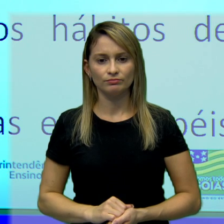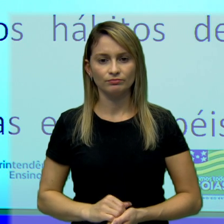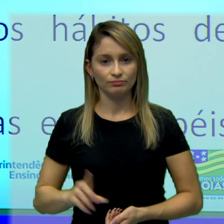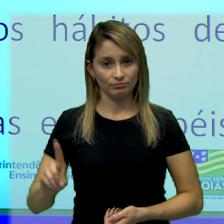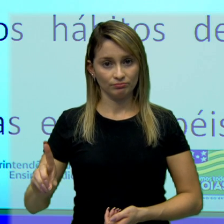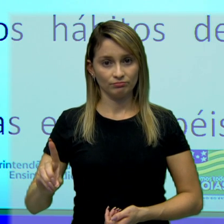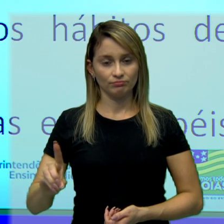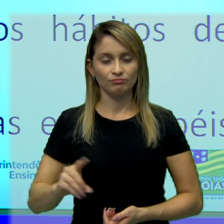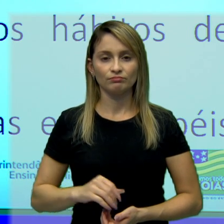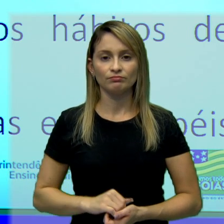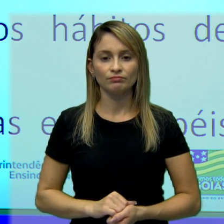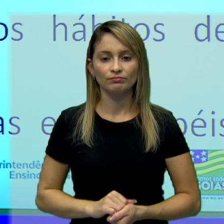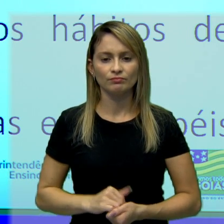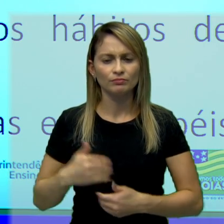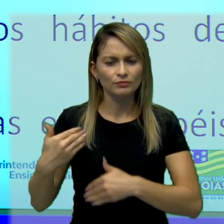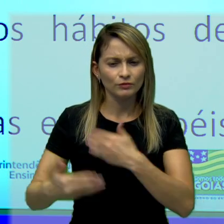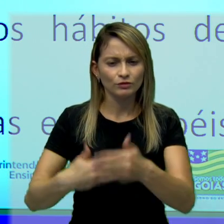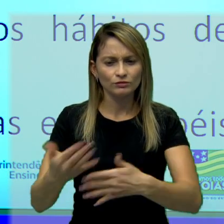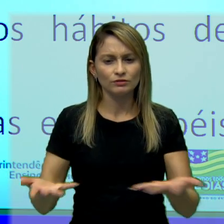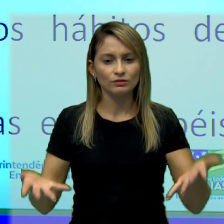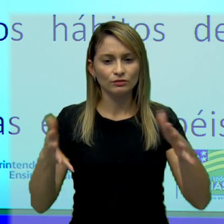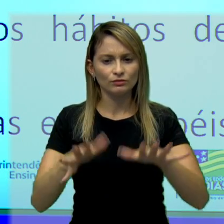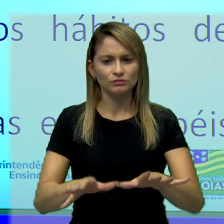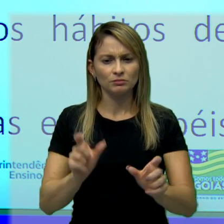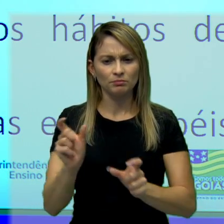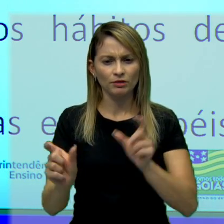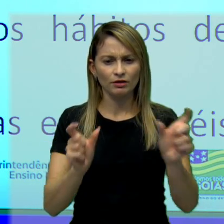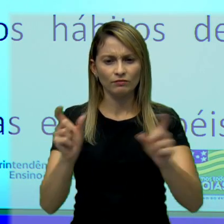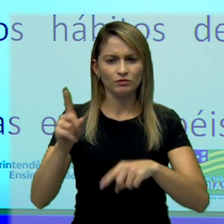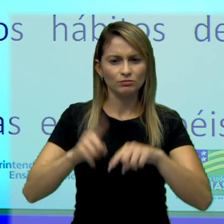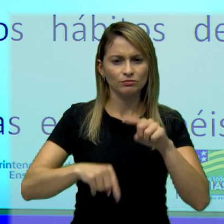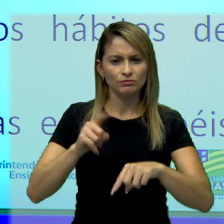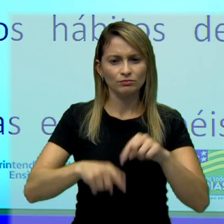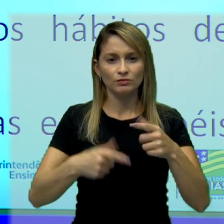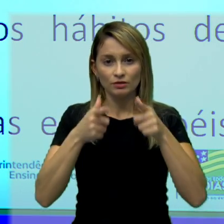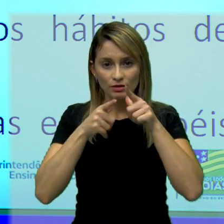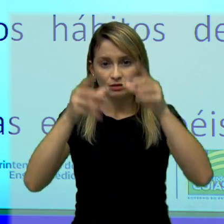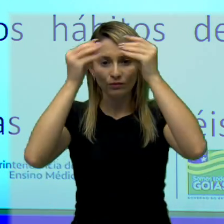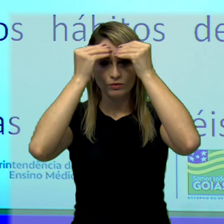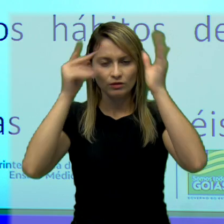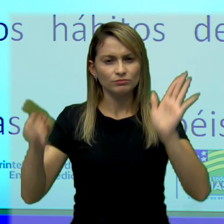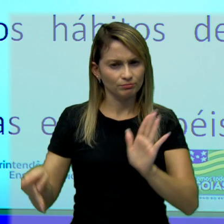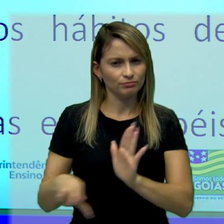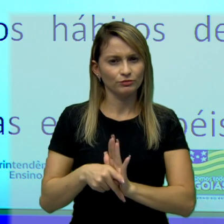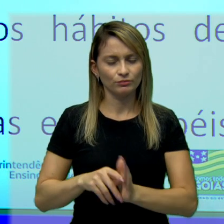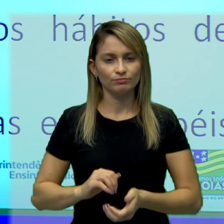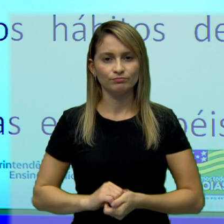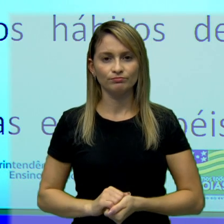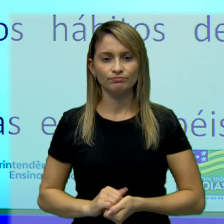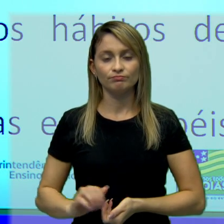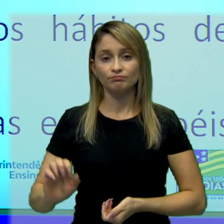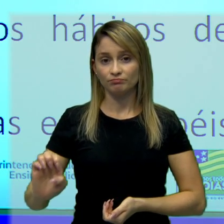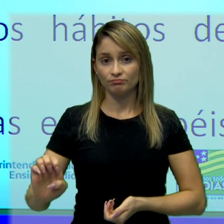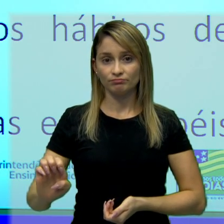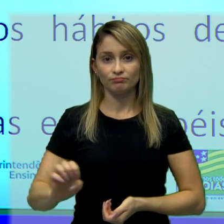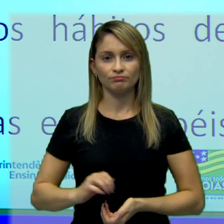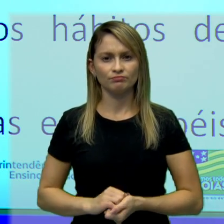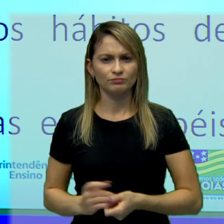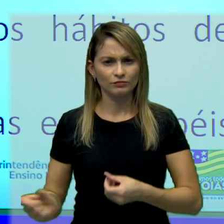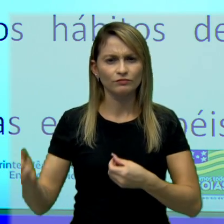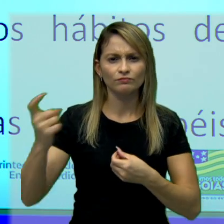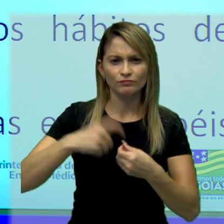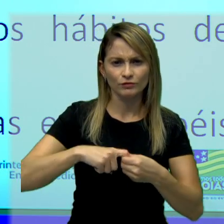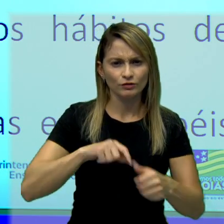protagonistas. Letra D, processo de inclusão do palavrão nos hábitos de linguagem. E letra